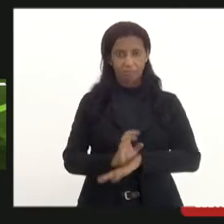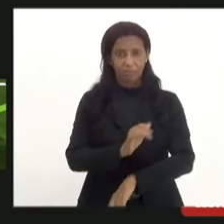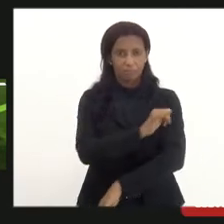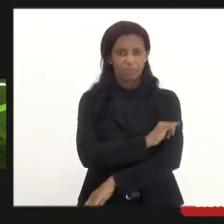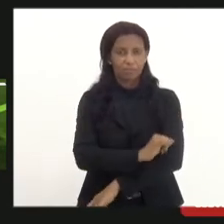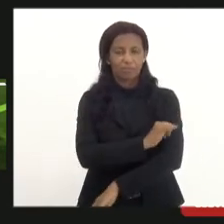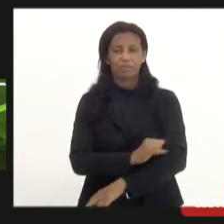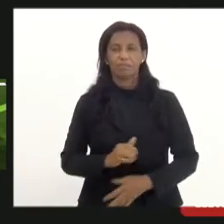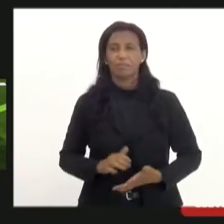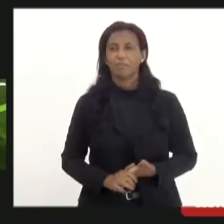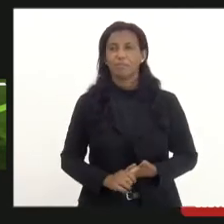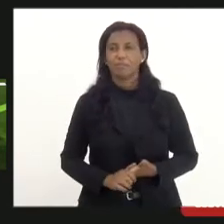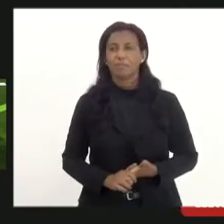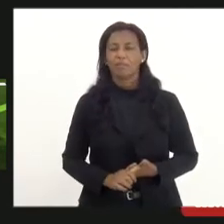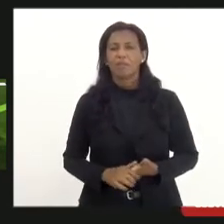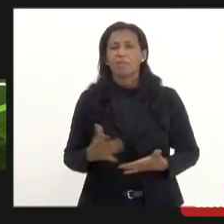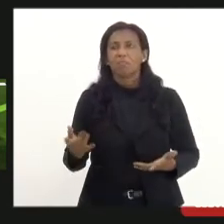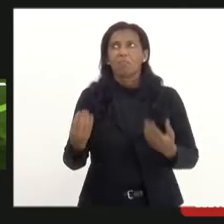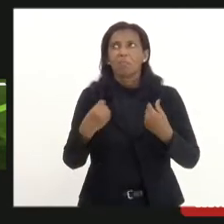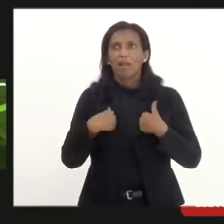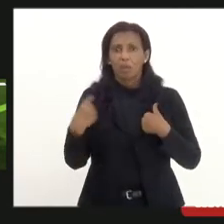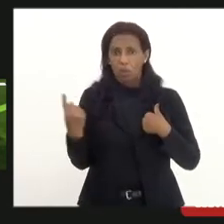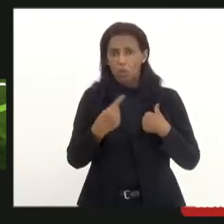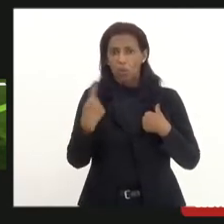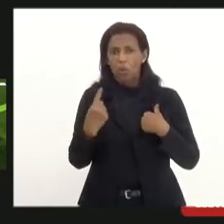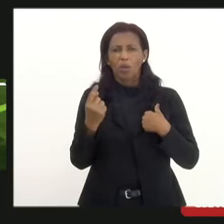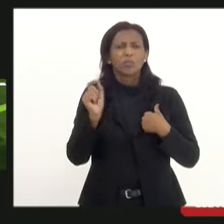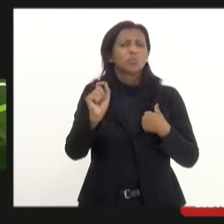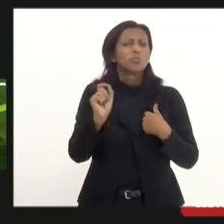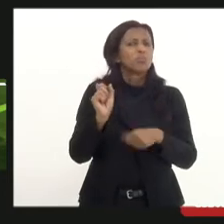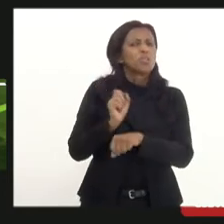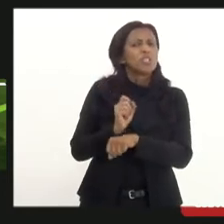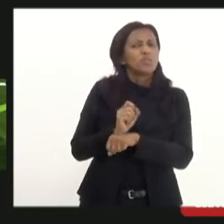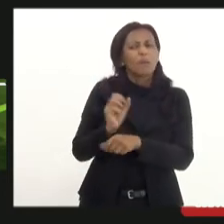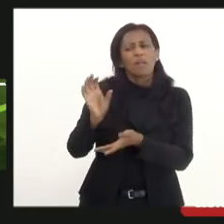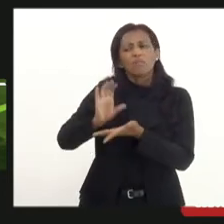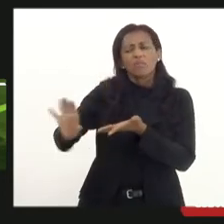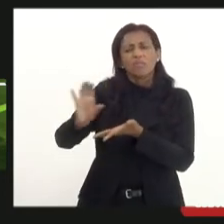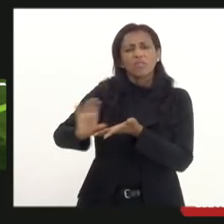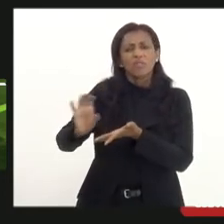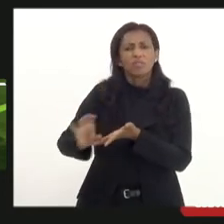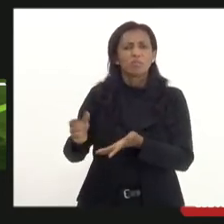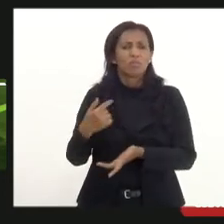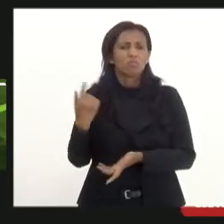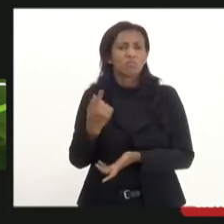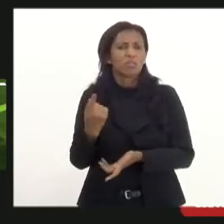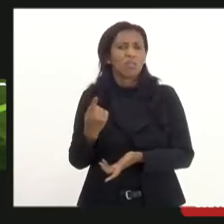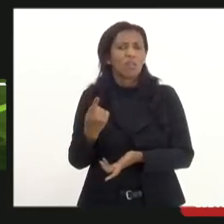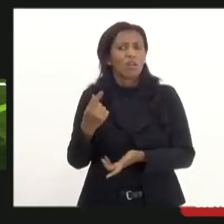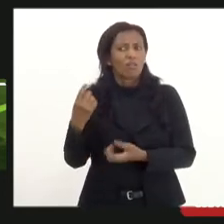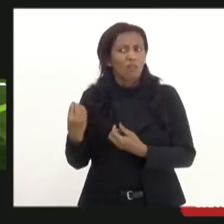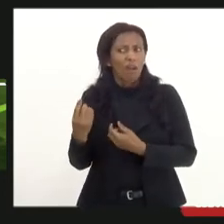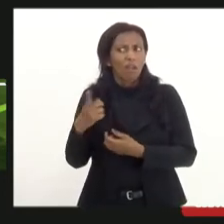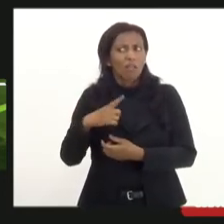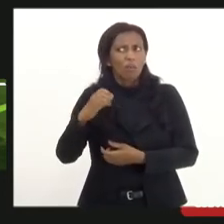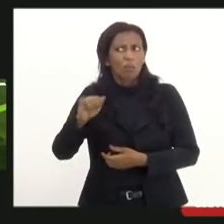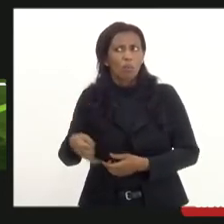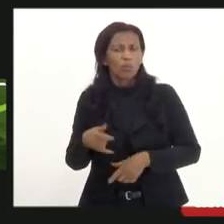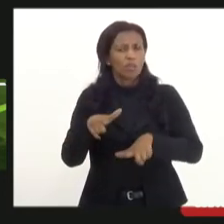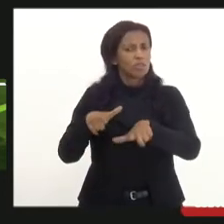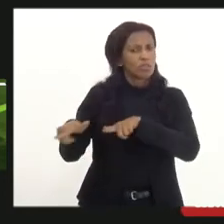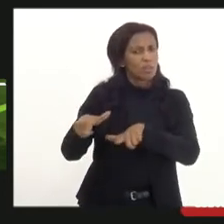de Janeiro, que perspectiva, o que esperar desses investimentos? Vai gerar emprego? Em